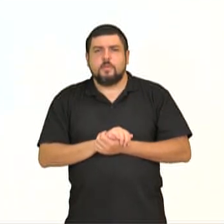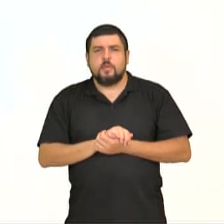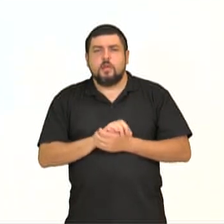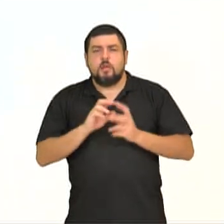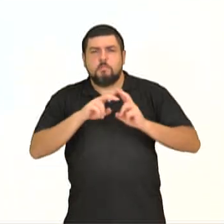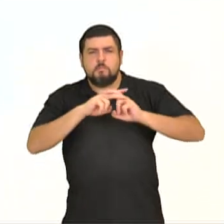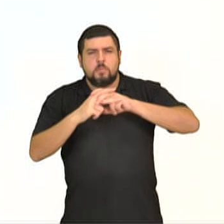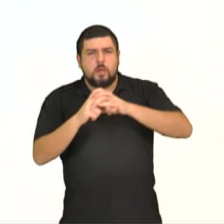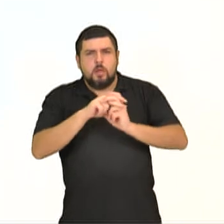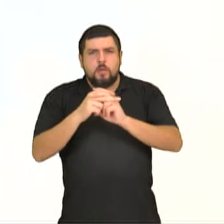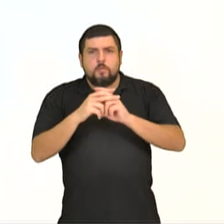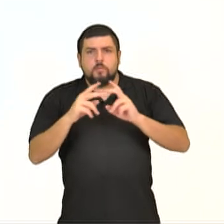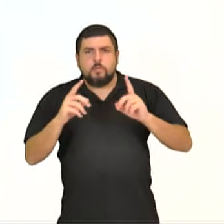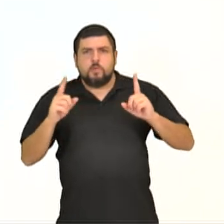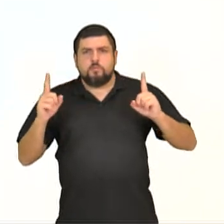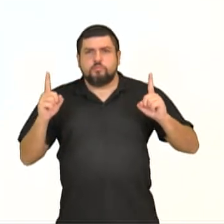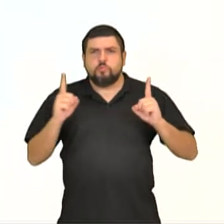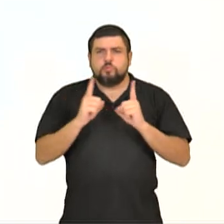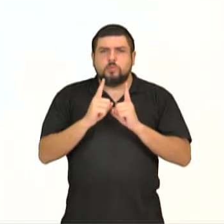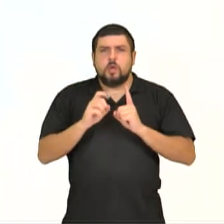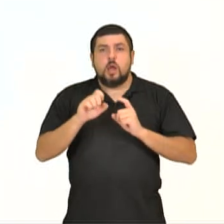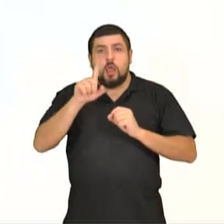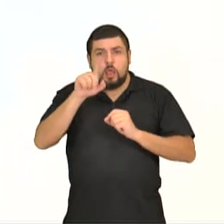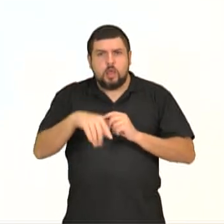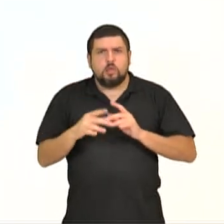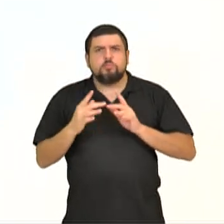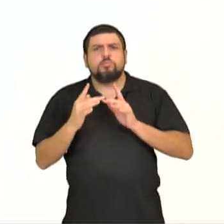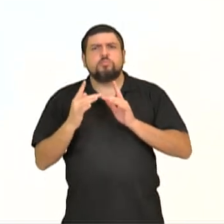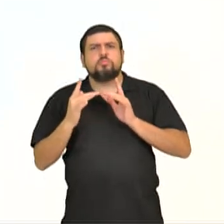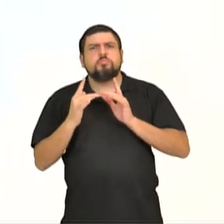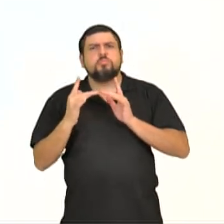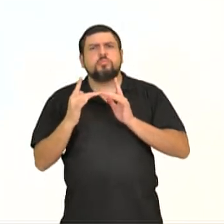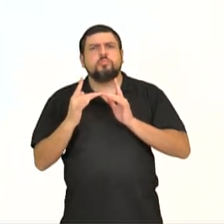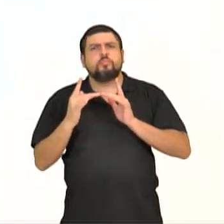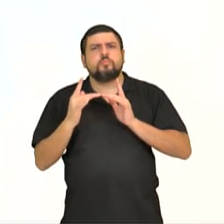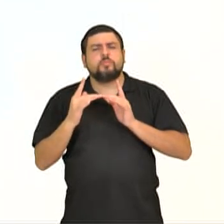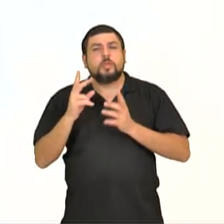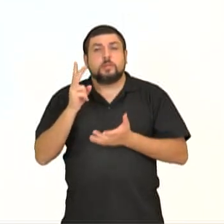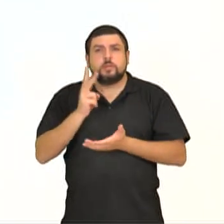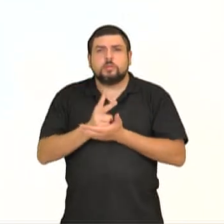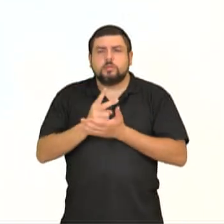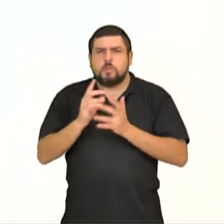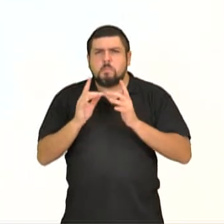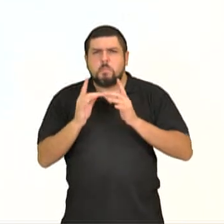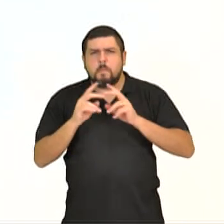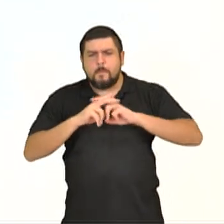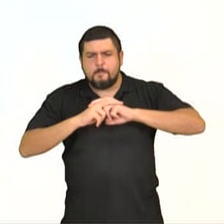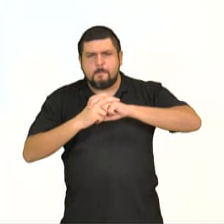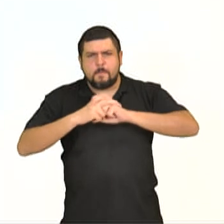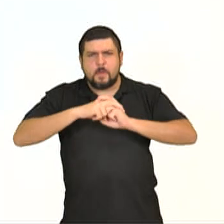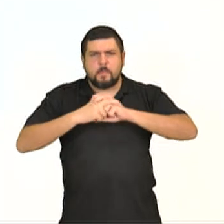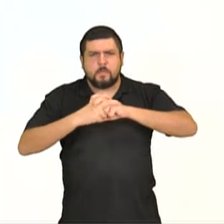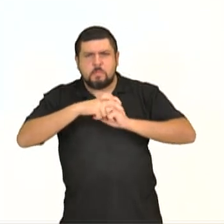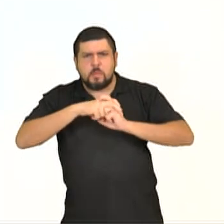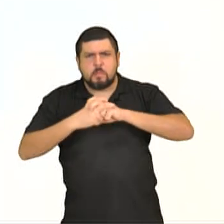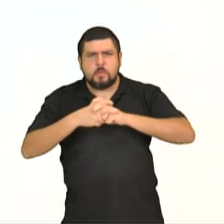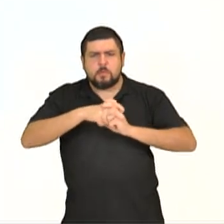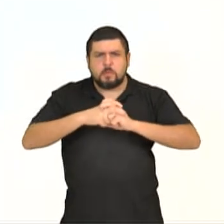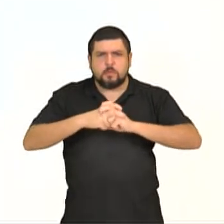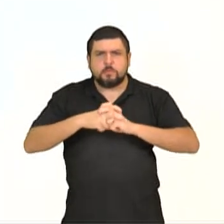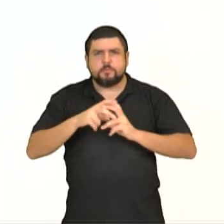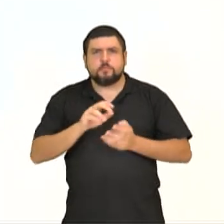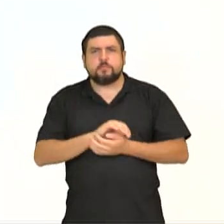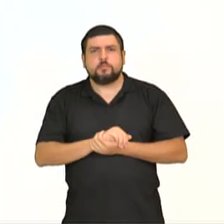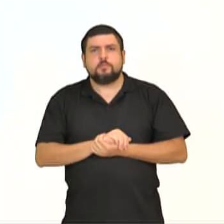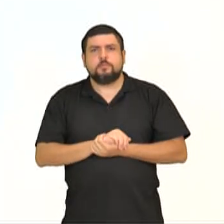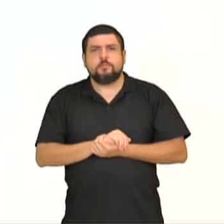são lutas onde há o constante contato físico ou os lutadores ficam agarrados. Então, a